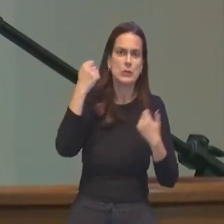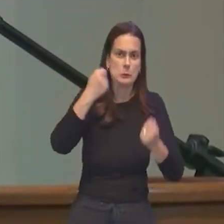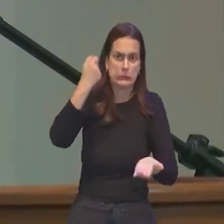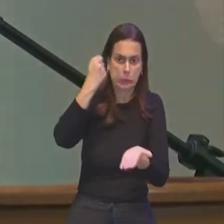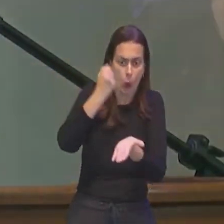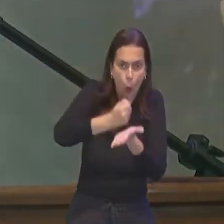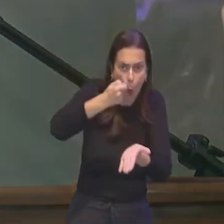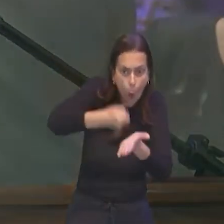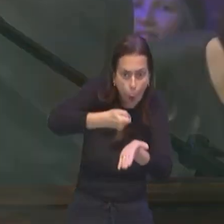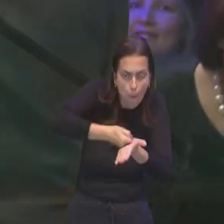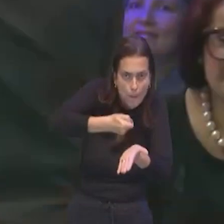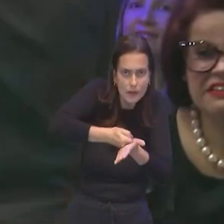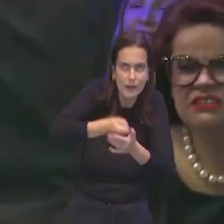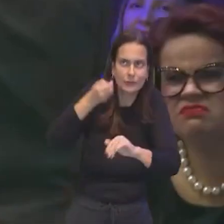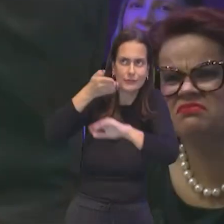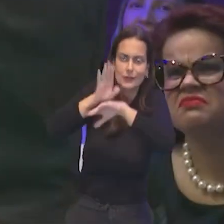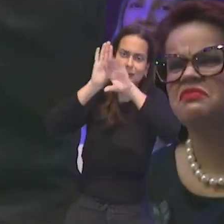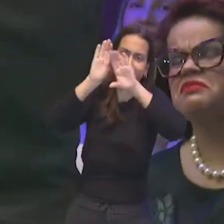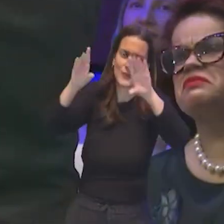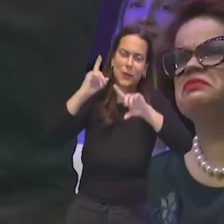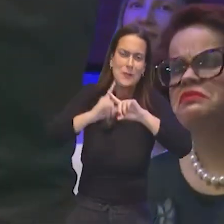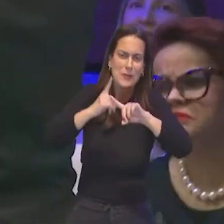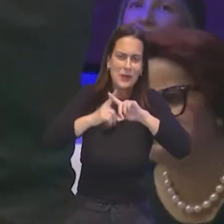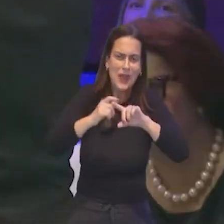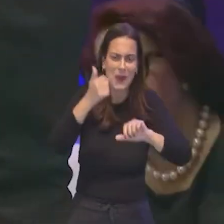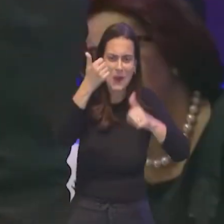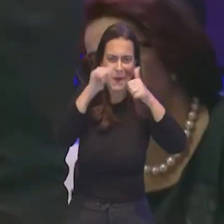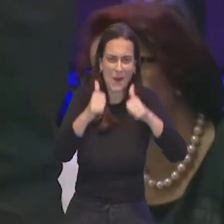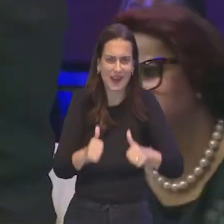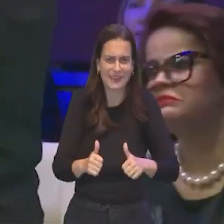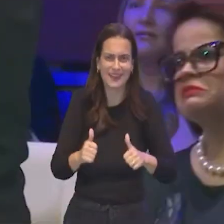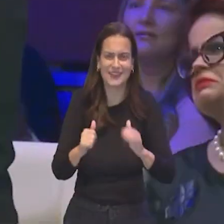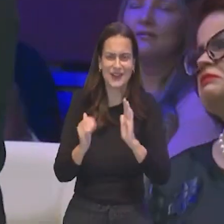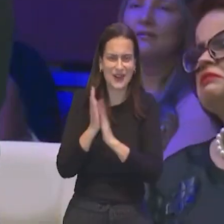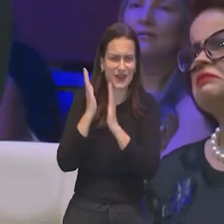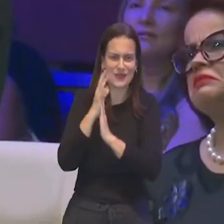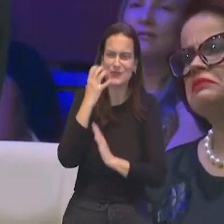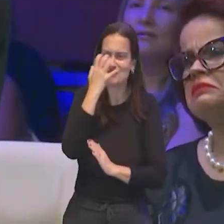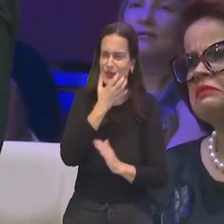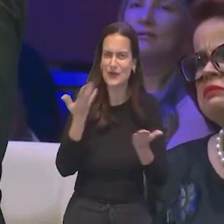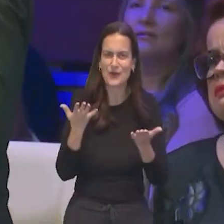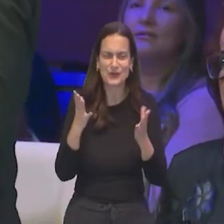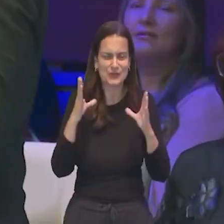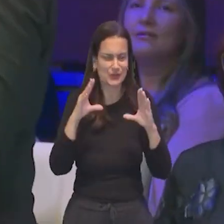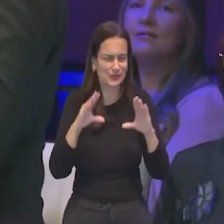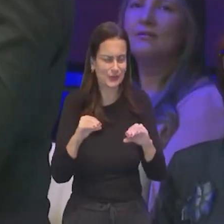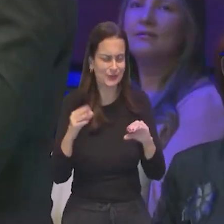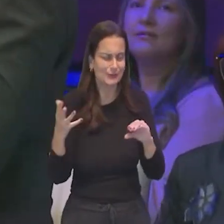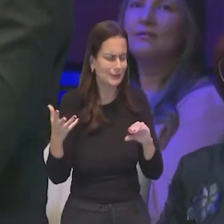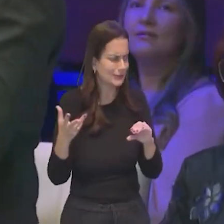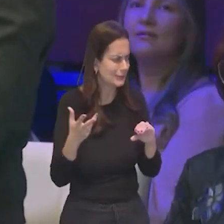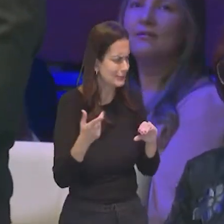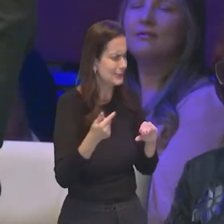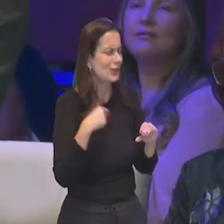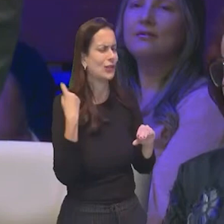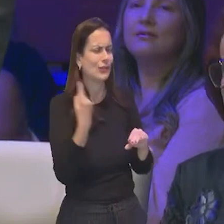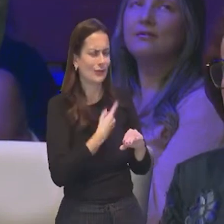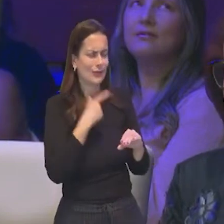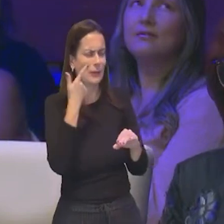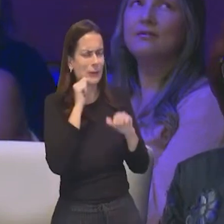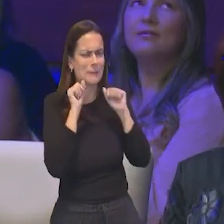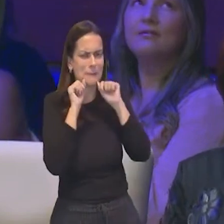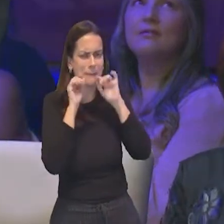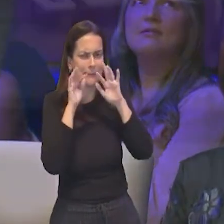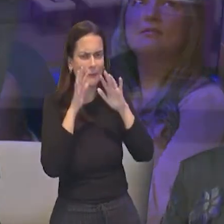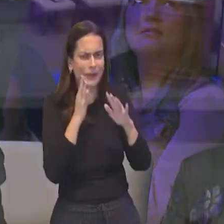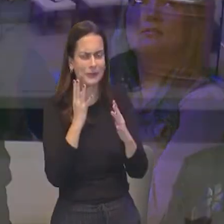para entrar no céu, porque a qualidade dos louvores, da música desta noite, somos abençoados pela